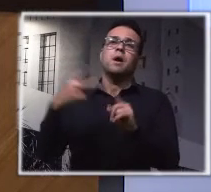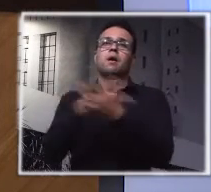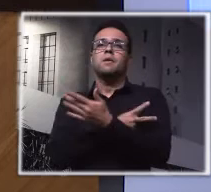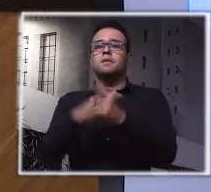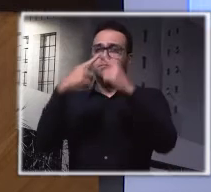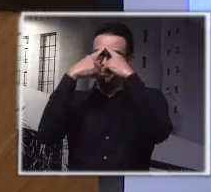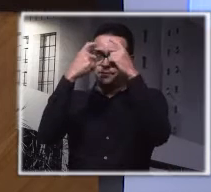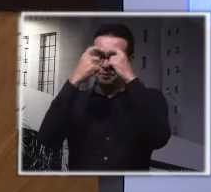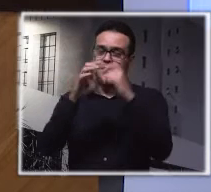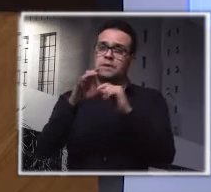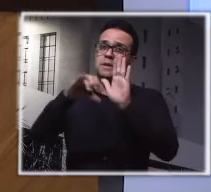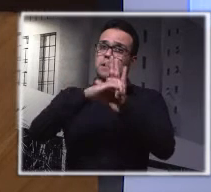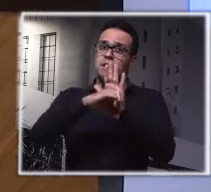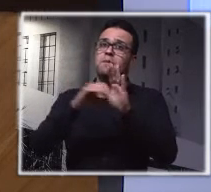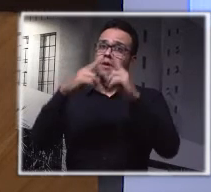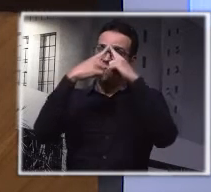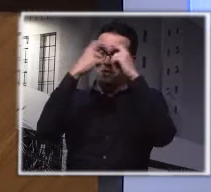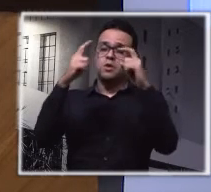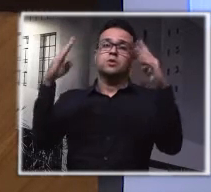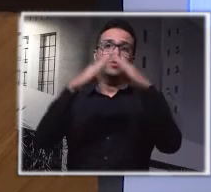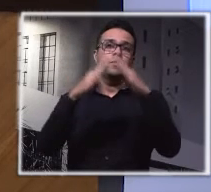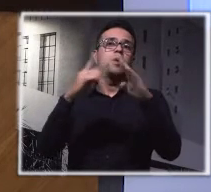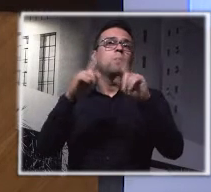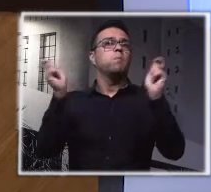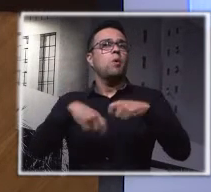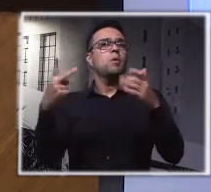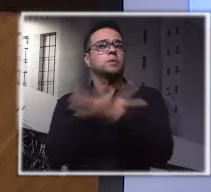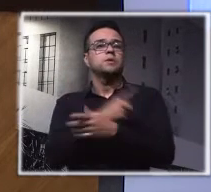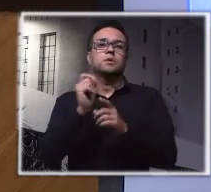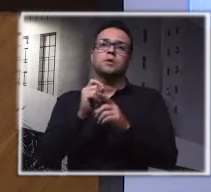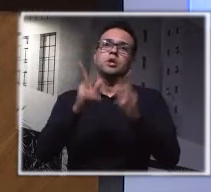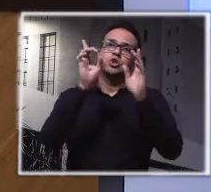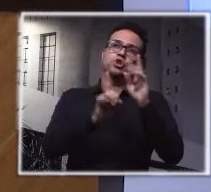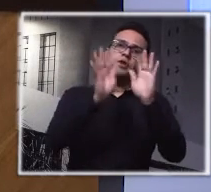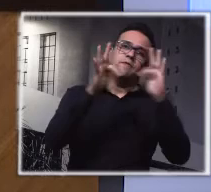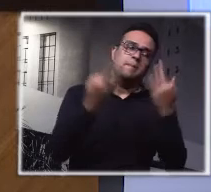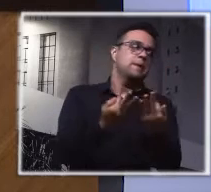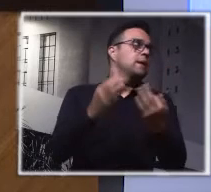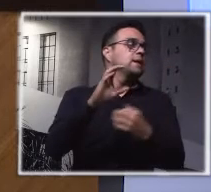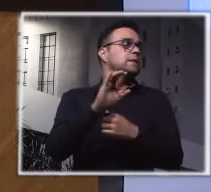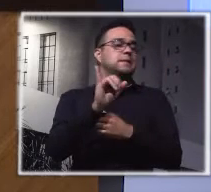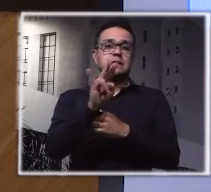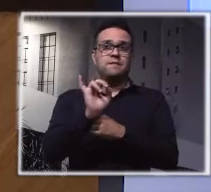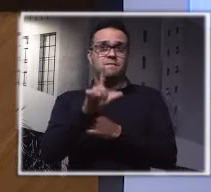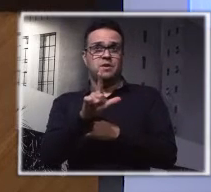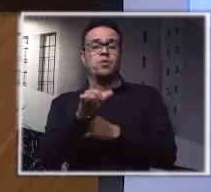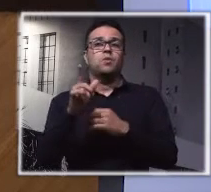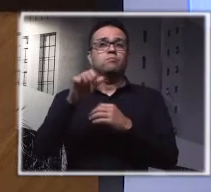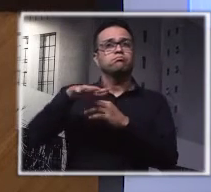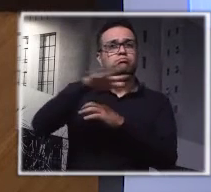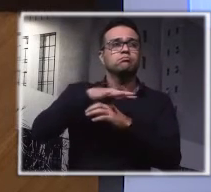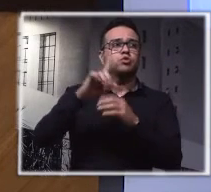da violência doméstica, ele pode girar em torno do direito de família, do direito civil, a questão da vizinhança,